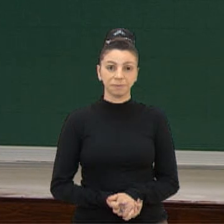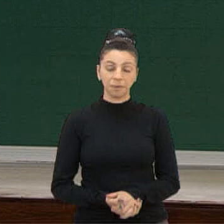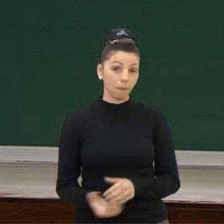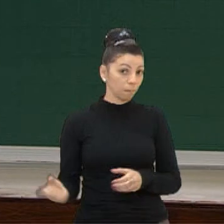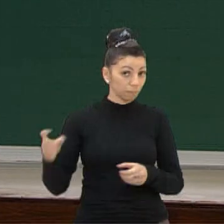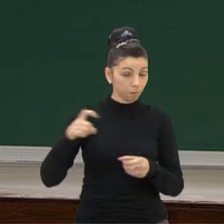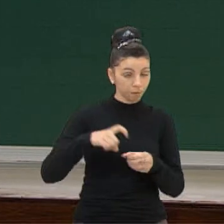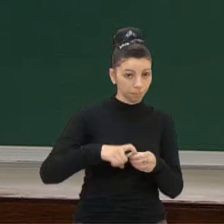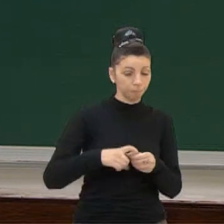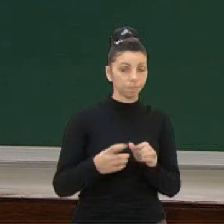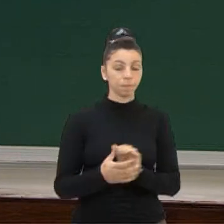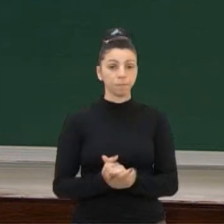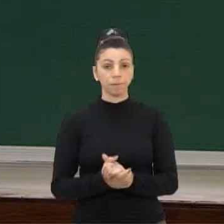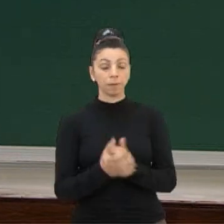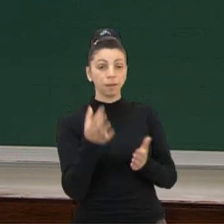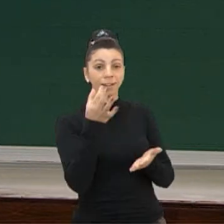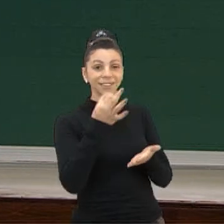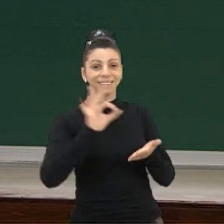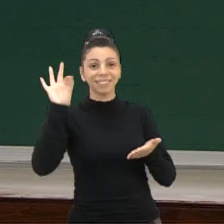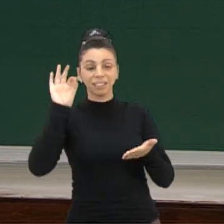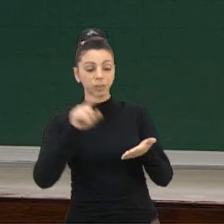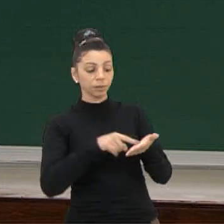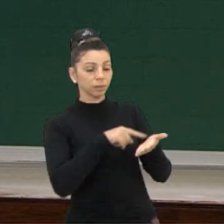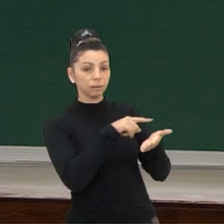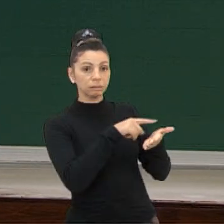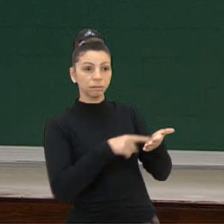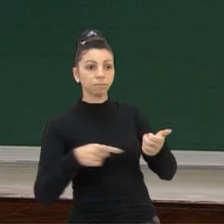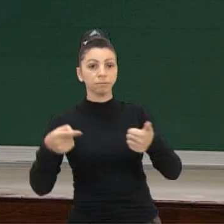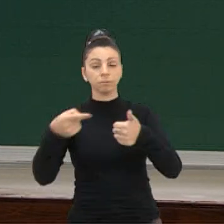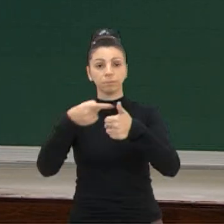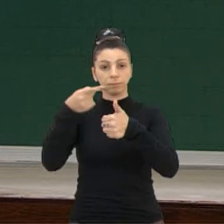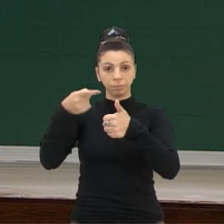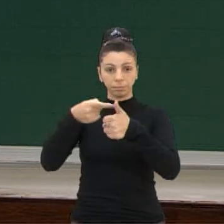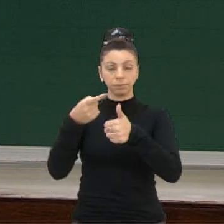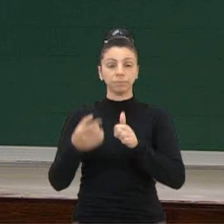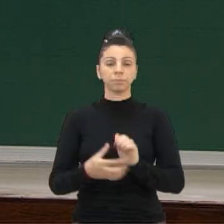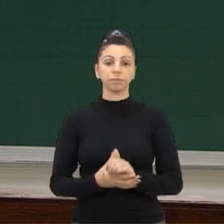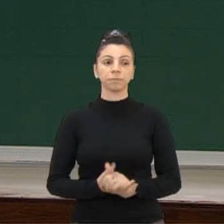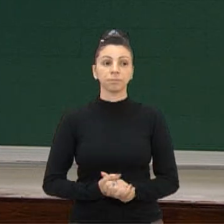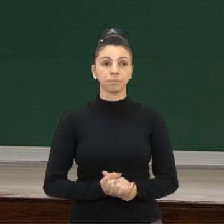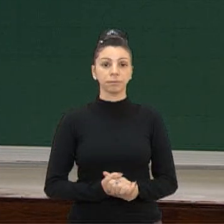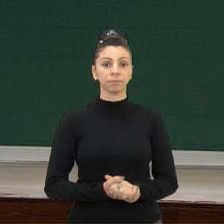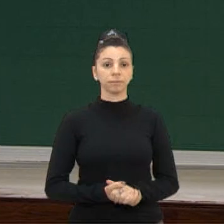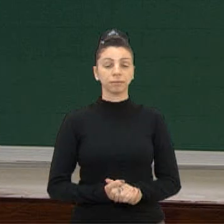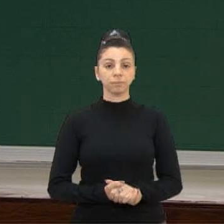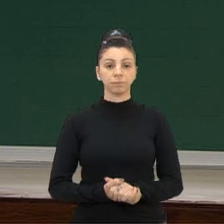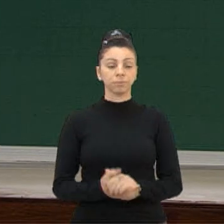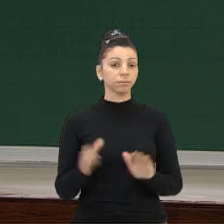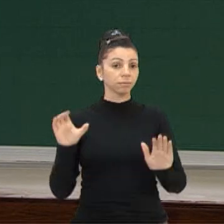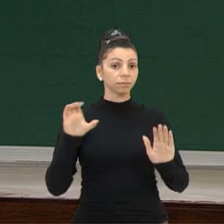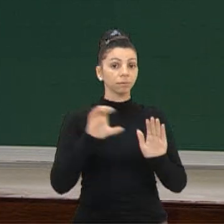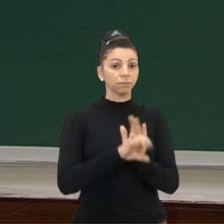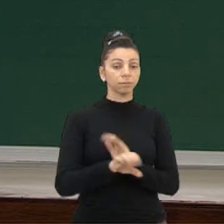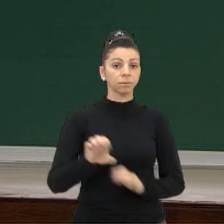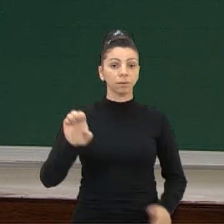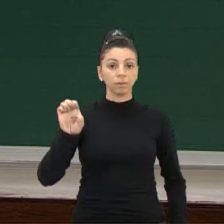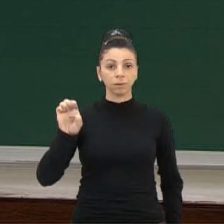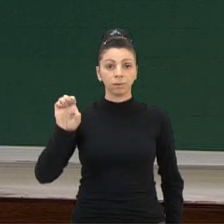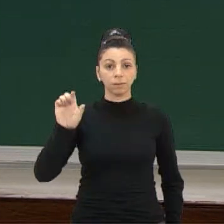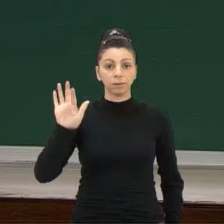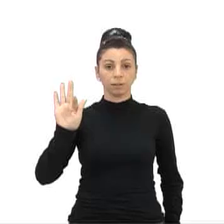voltando então, pessoal, acertou quem marcou um X na primeira alternativa, né? Que traz ali o conceito de